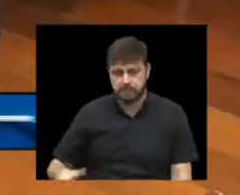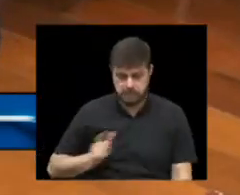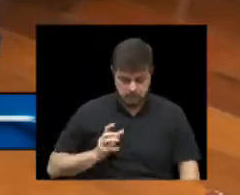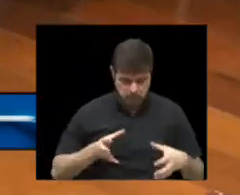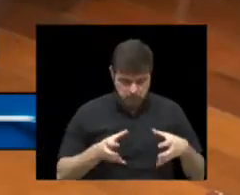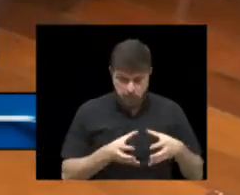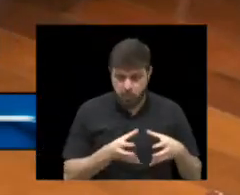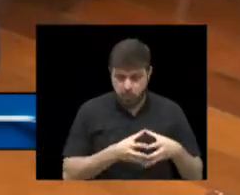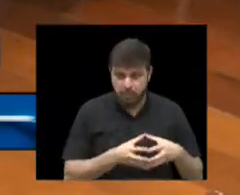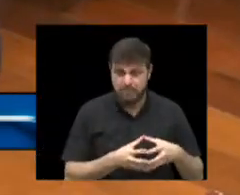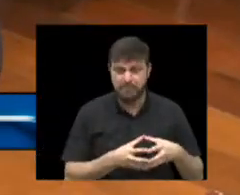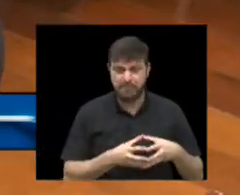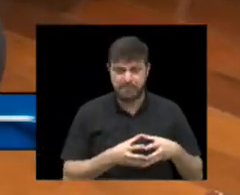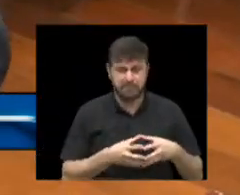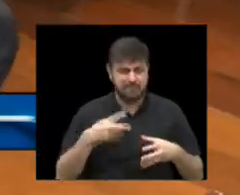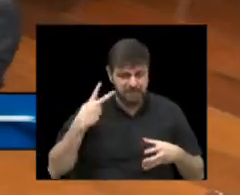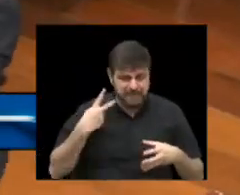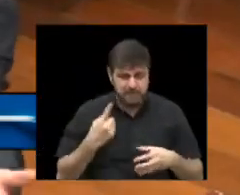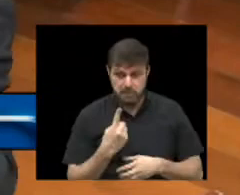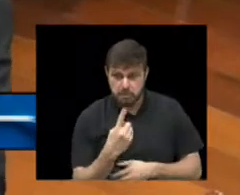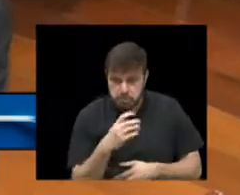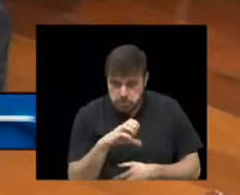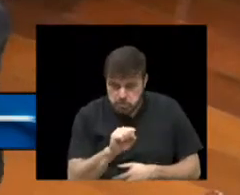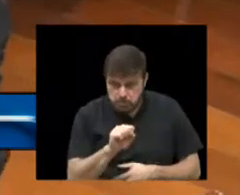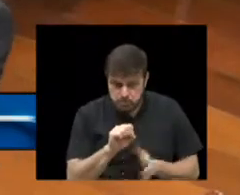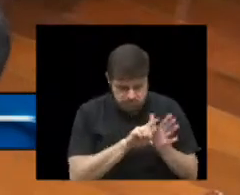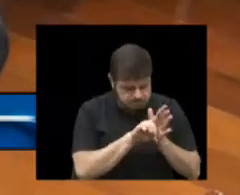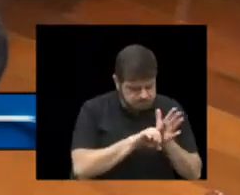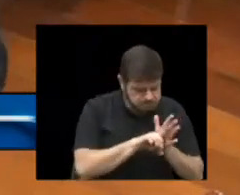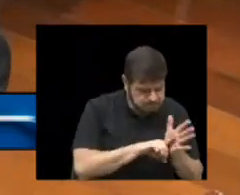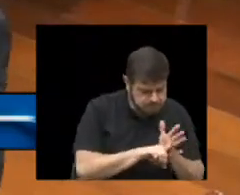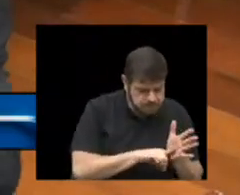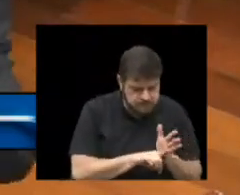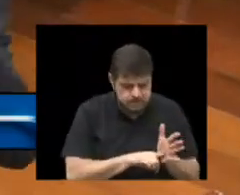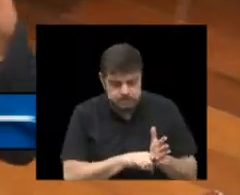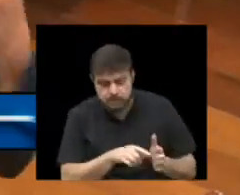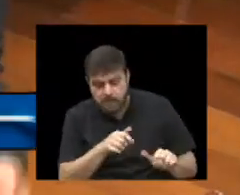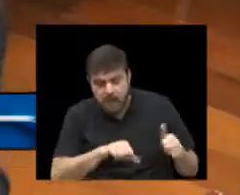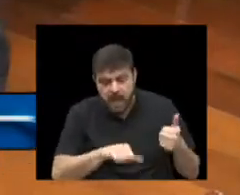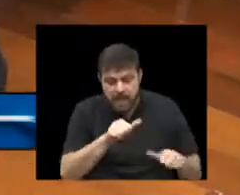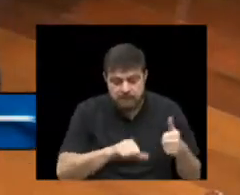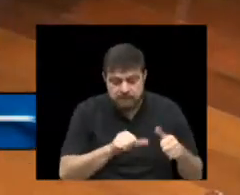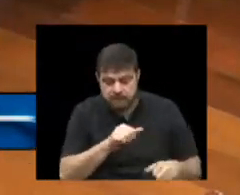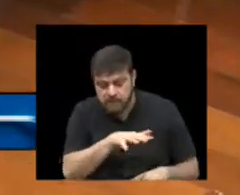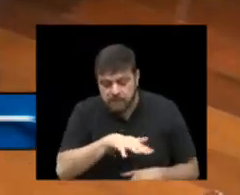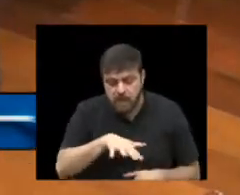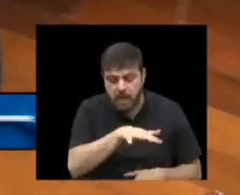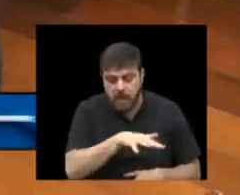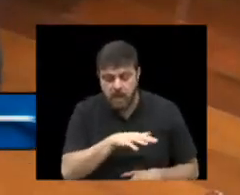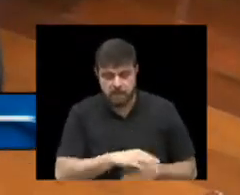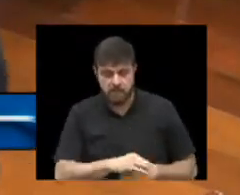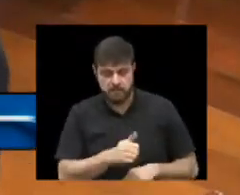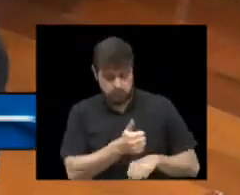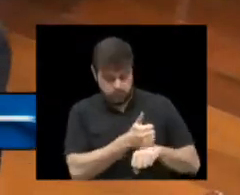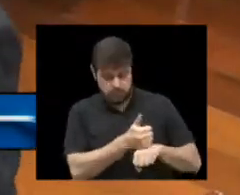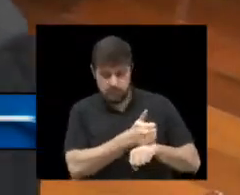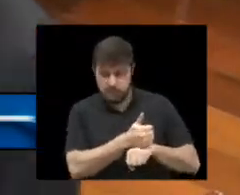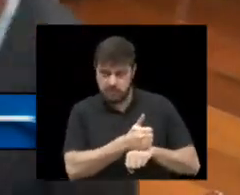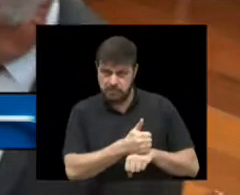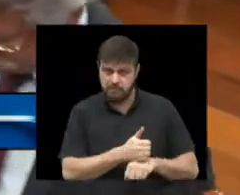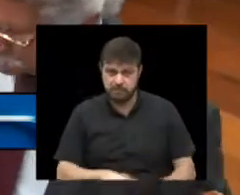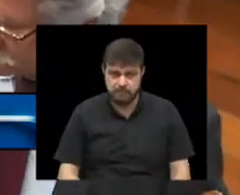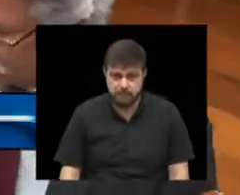aqui, 18 comissões, se não me engano, na casa, que analisa elas, analisa politicamente, analisa tecnicamente. Isso é prerrogativo do